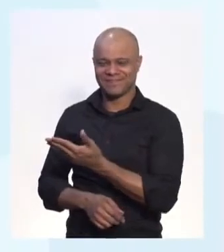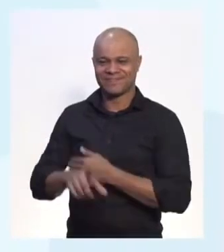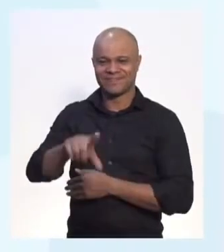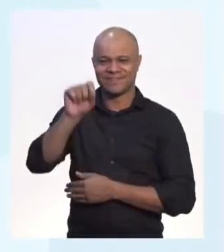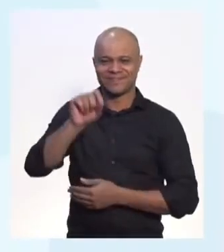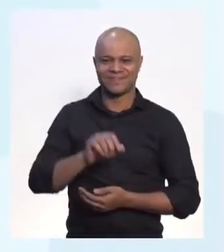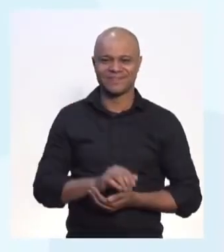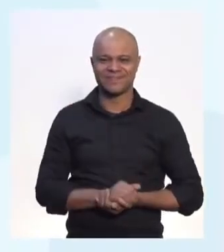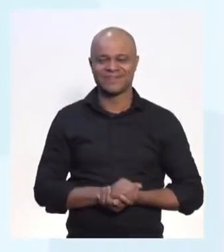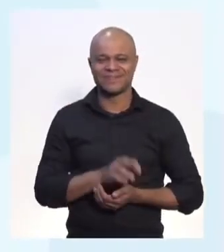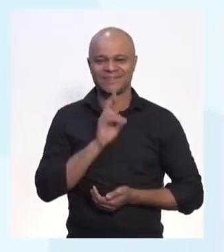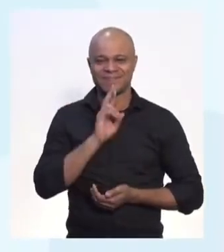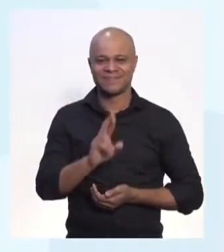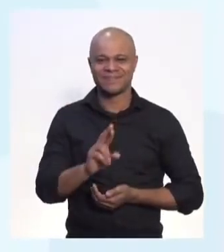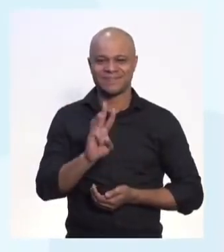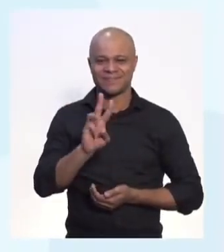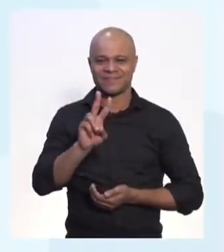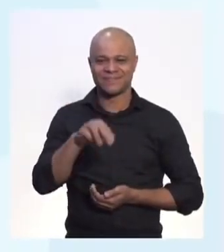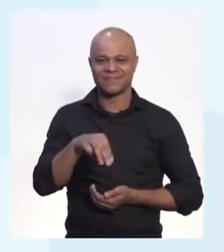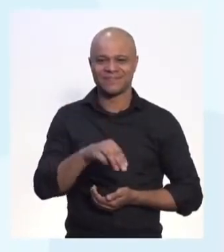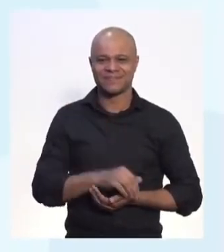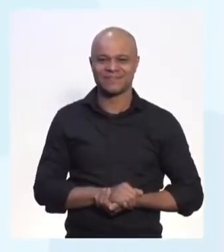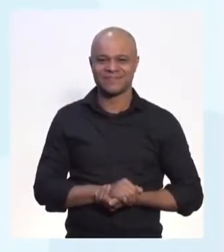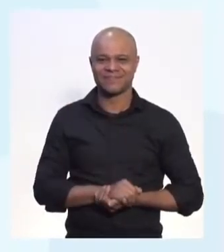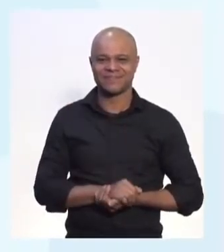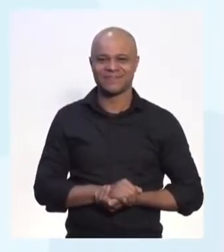para falar delas, tá? 2 minutos a gente já retorna.